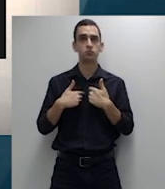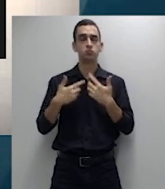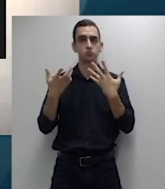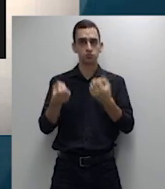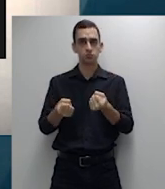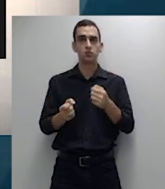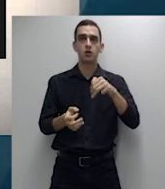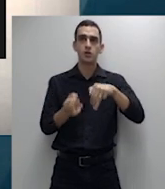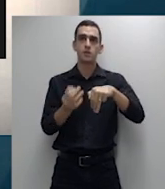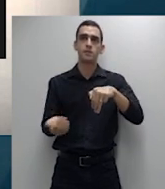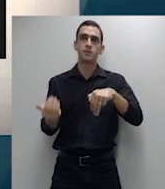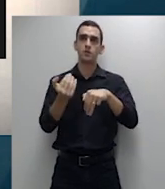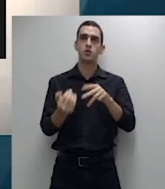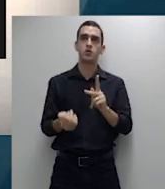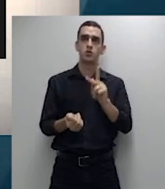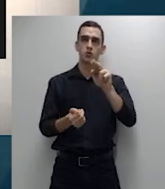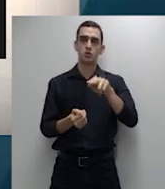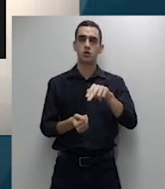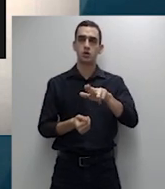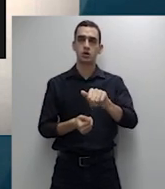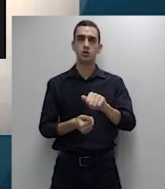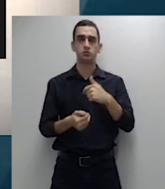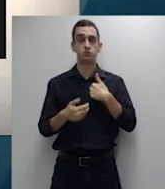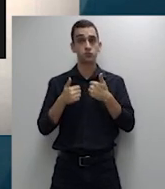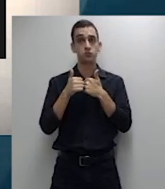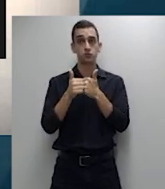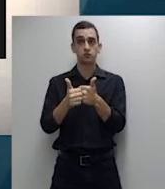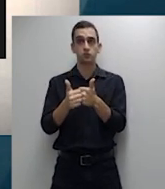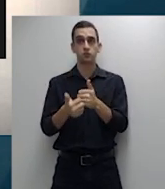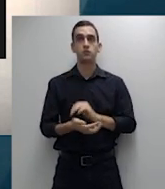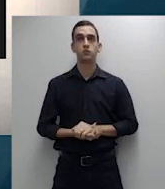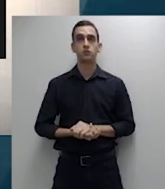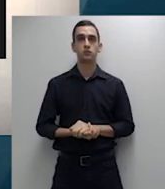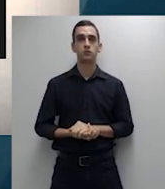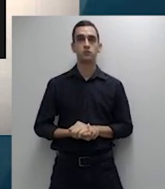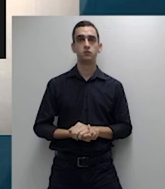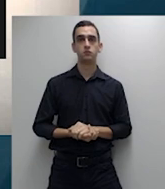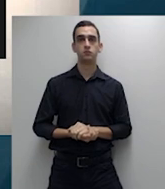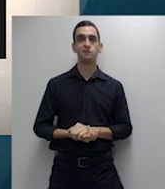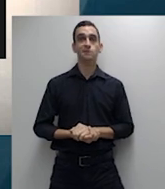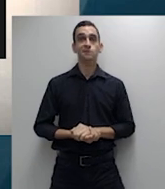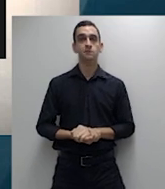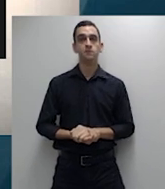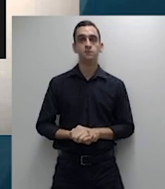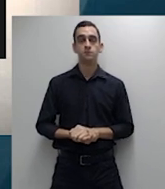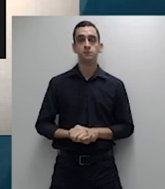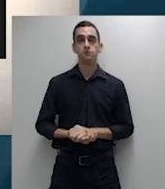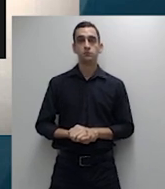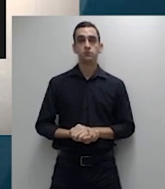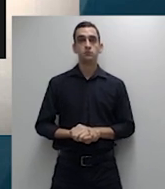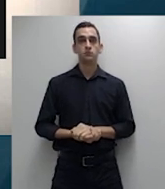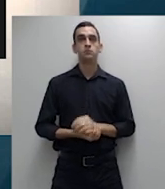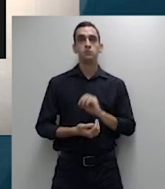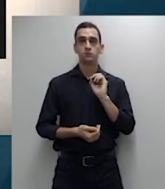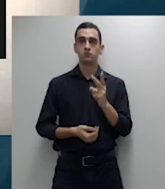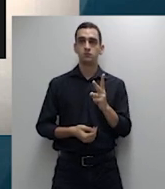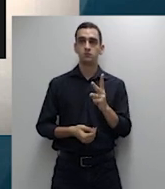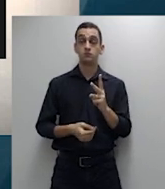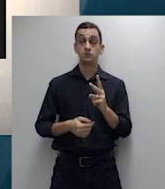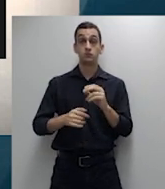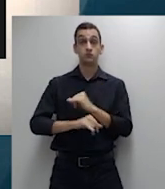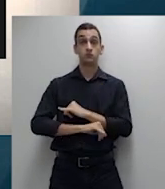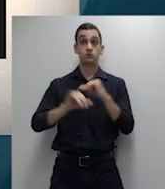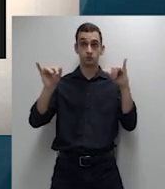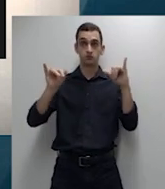discutir nas ponte e então o resultado do jogo espere